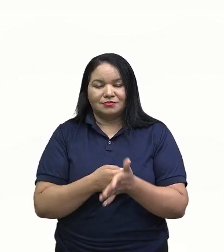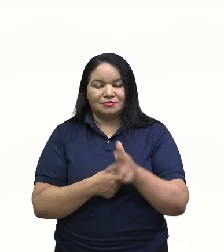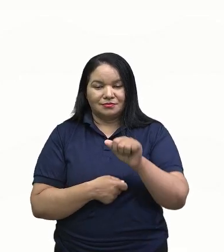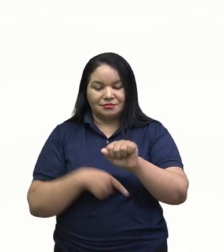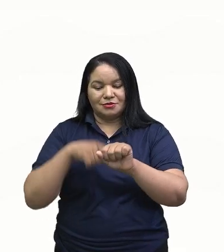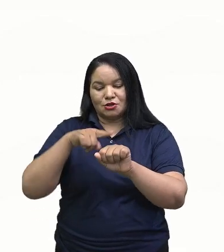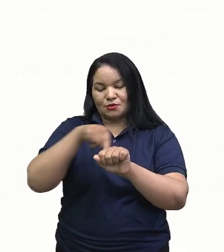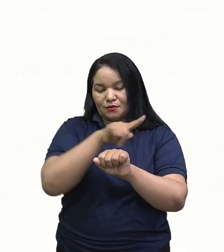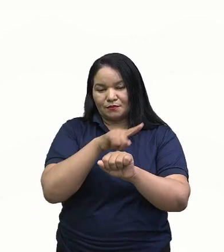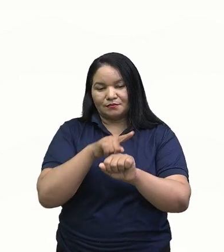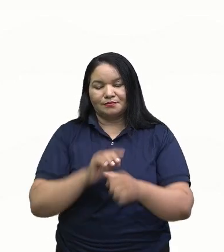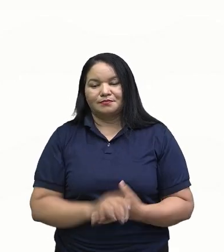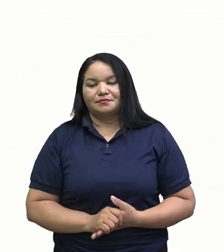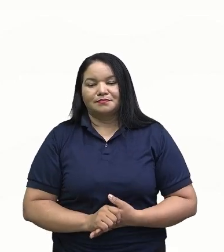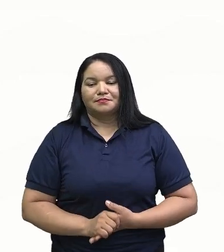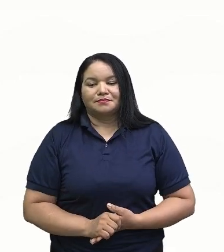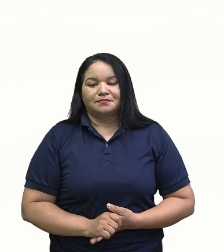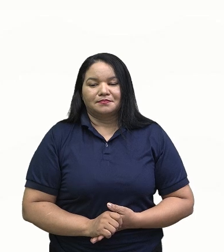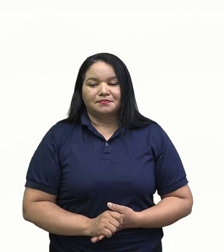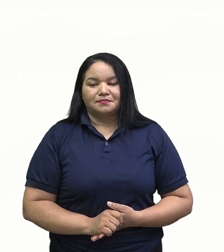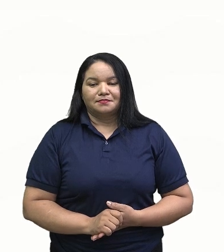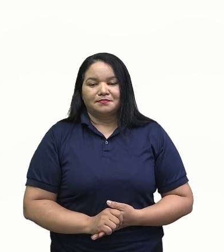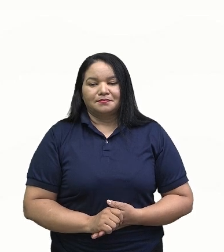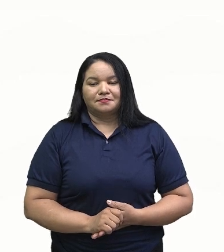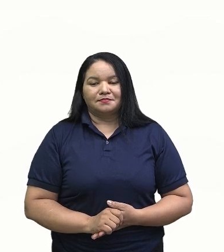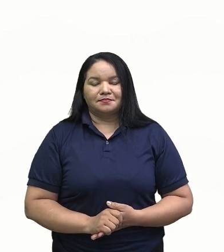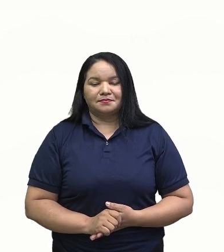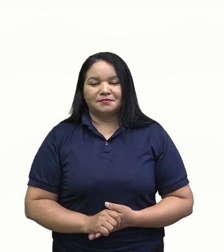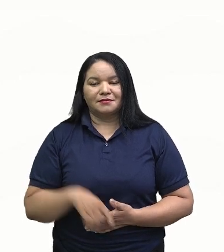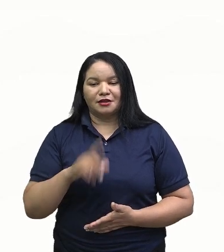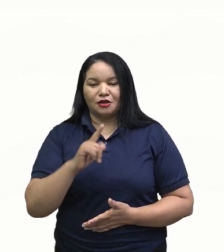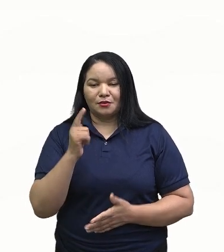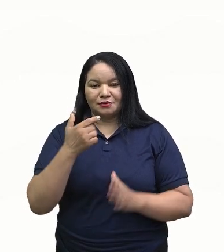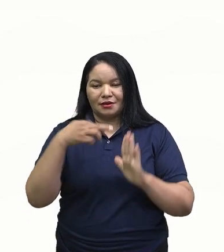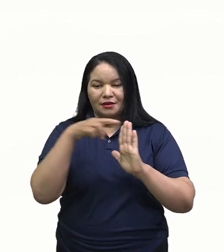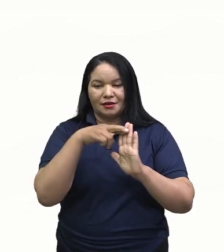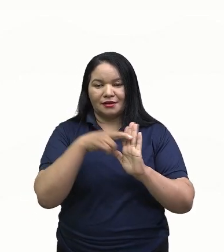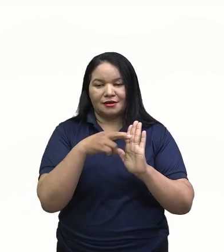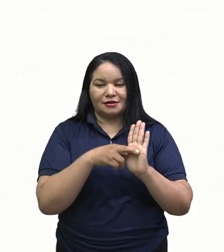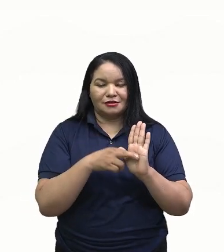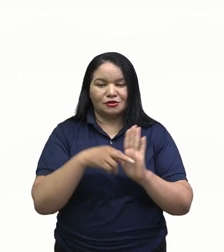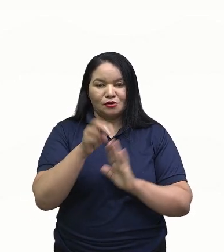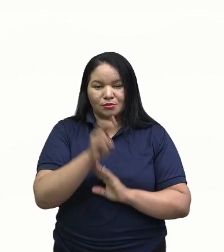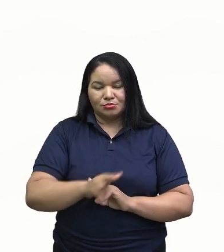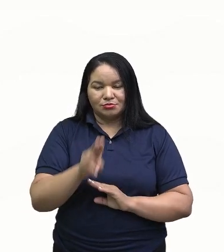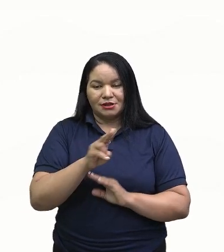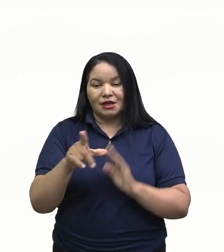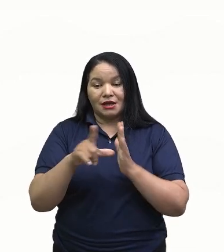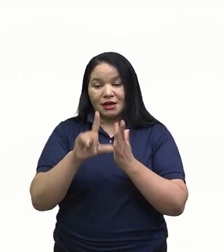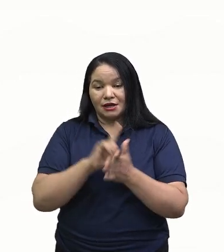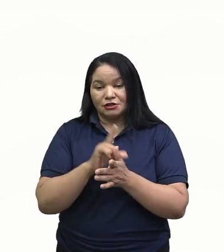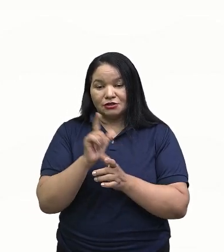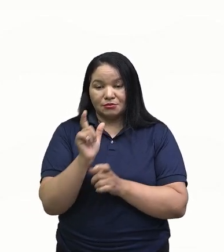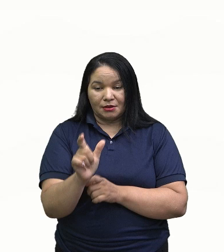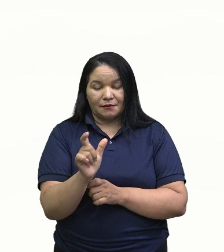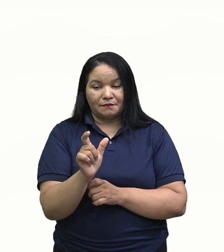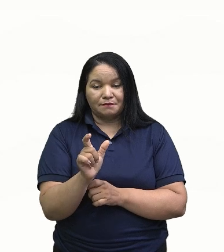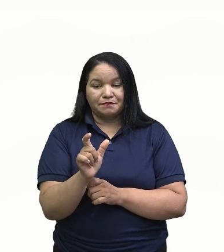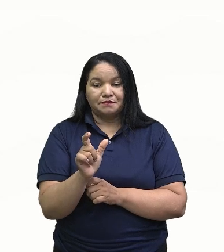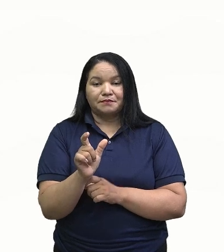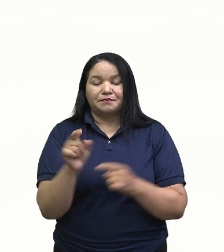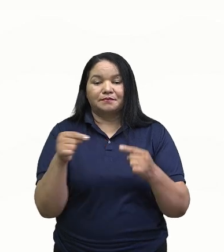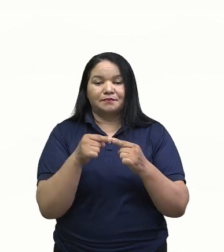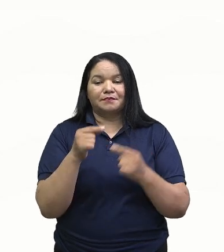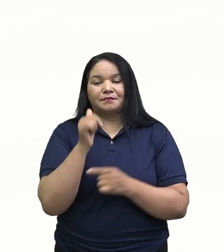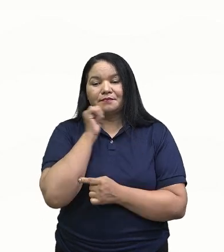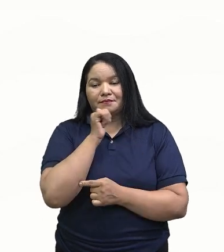crase. Vamos ver agora as regras que vêm antes das palavras no